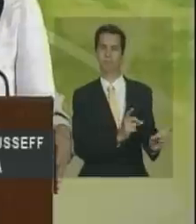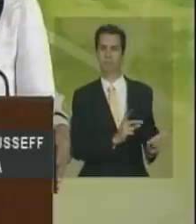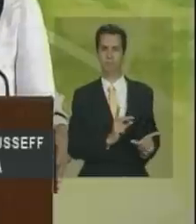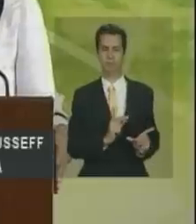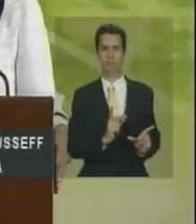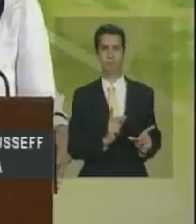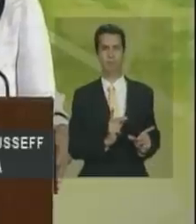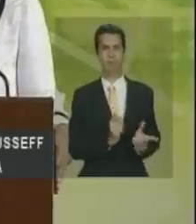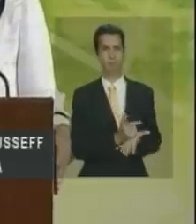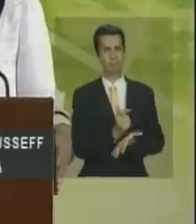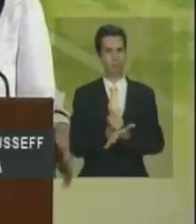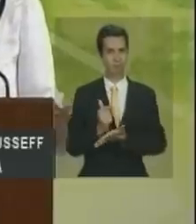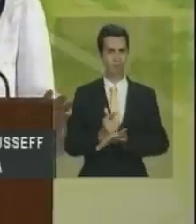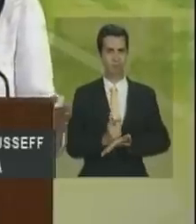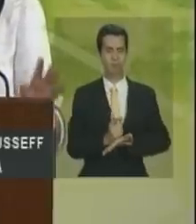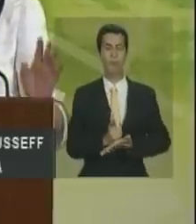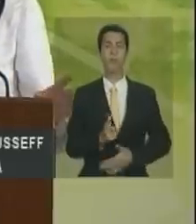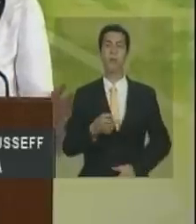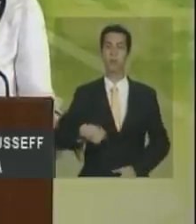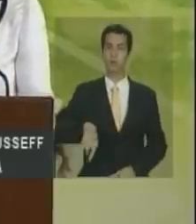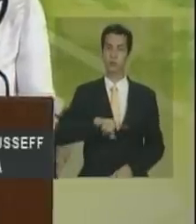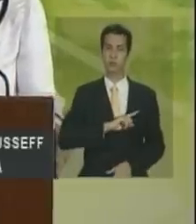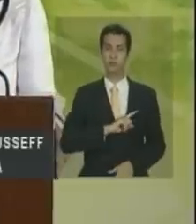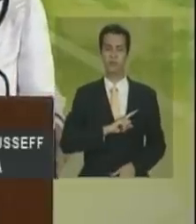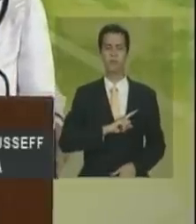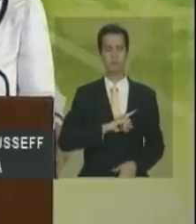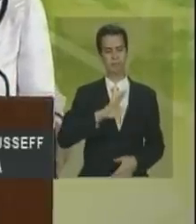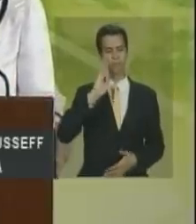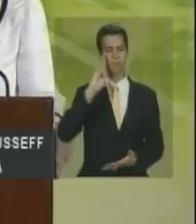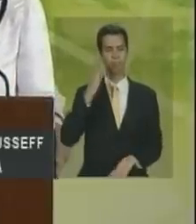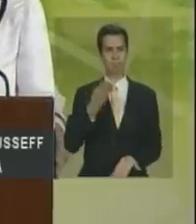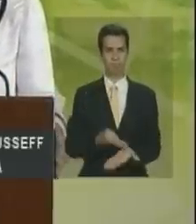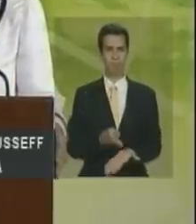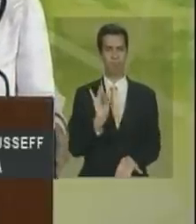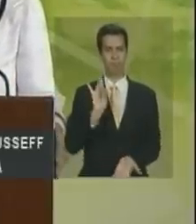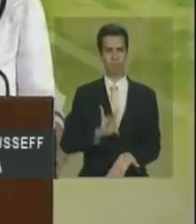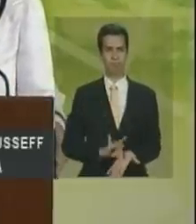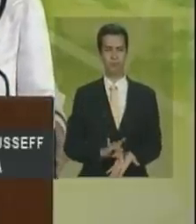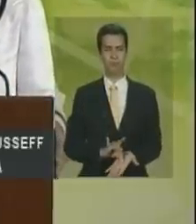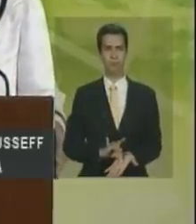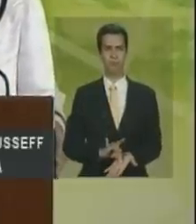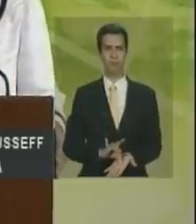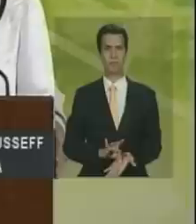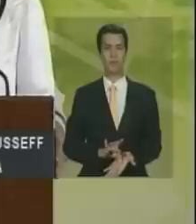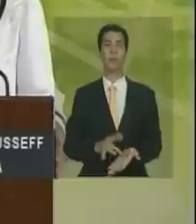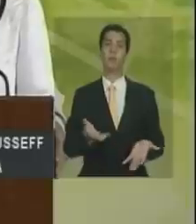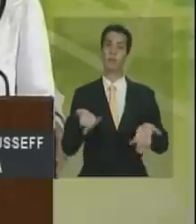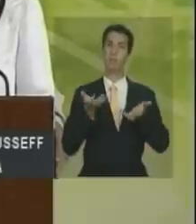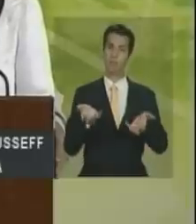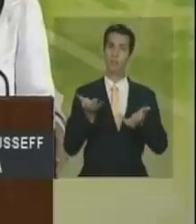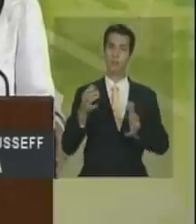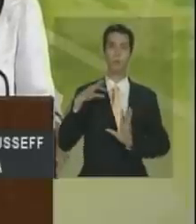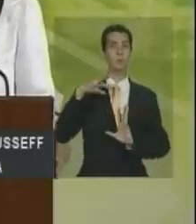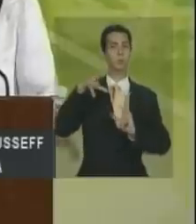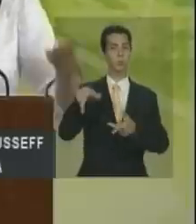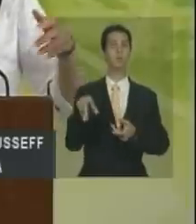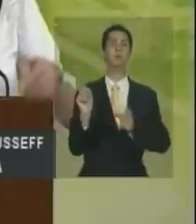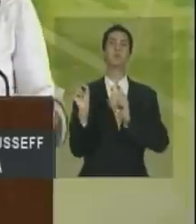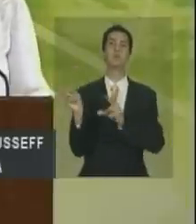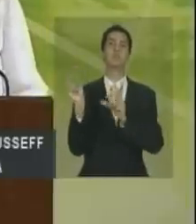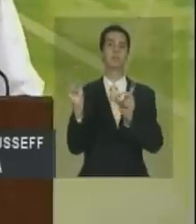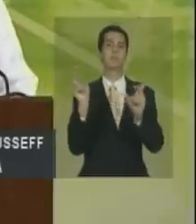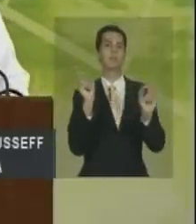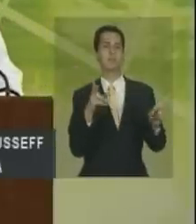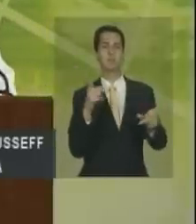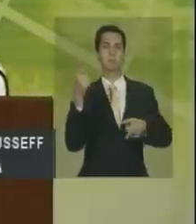emprego. Nós, sem sombra de dúvida, queremos concorrer no comércio internacional, mas